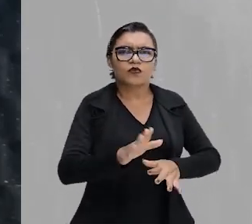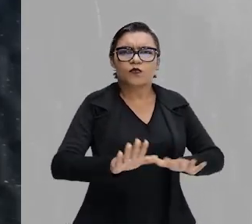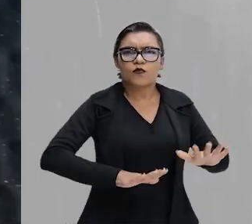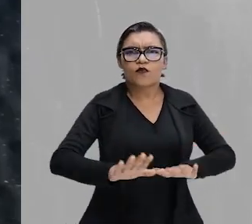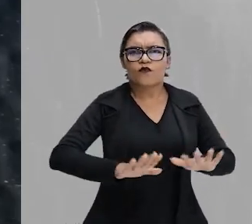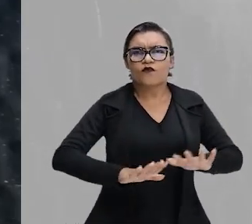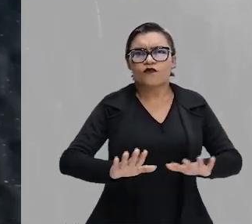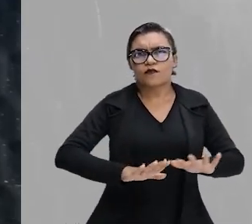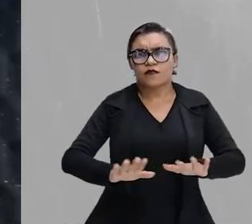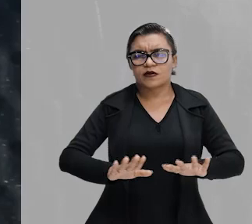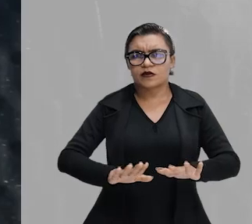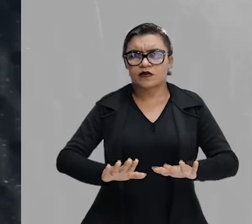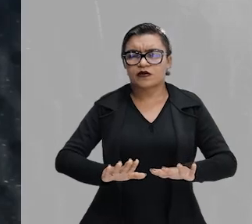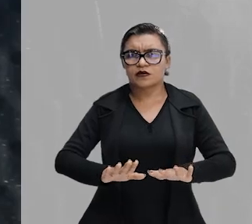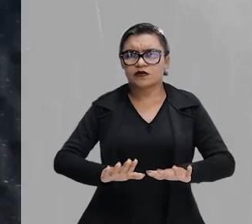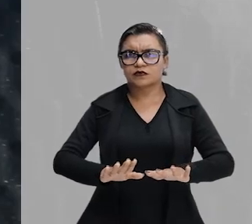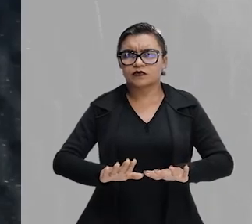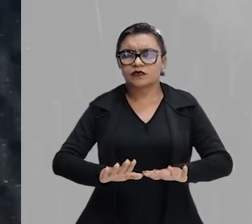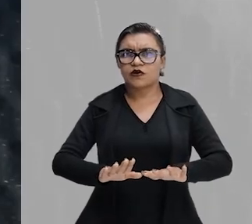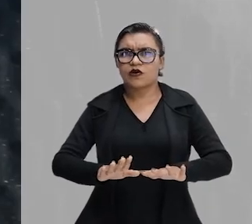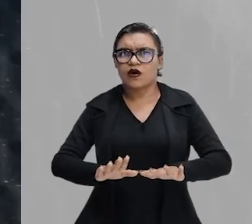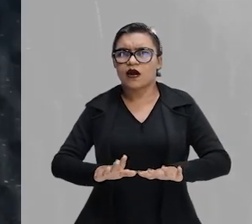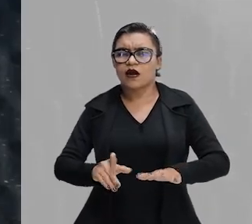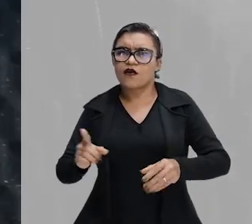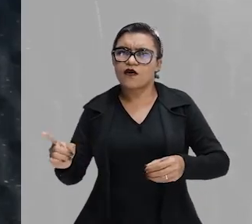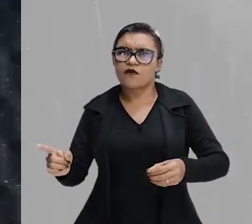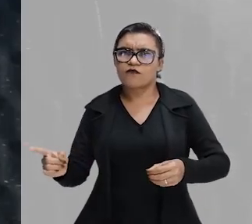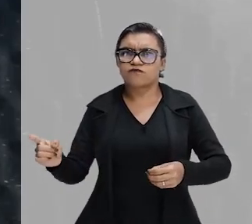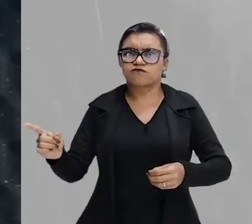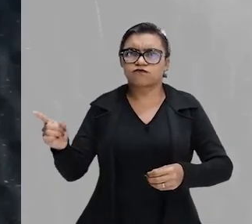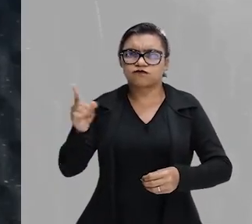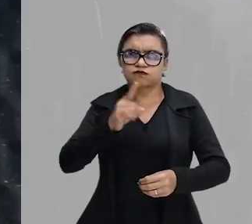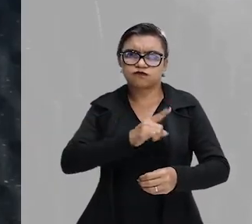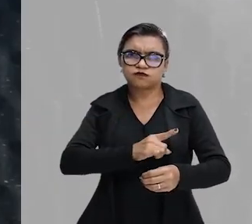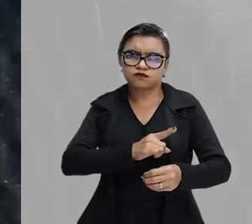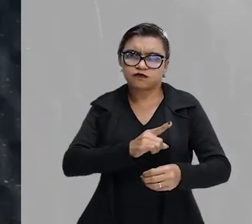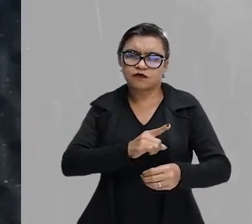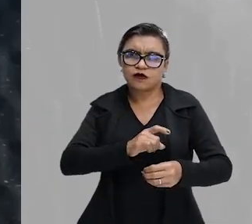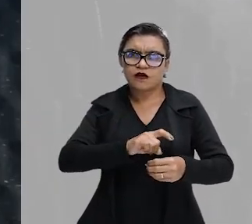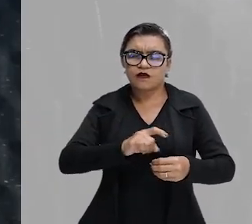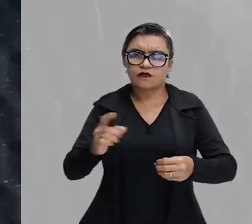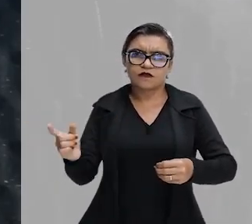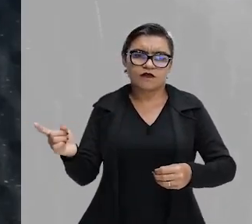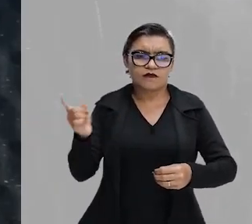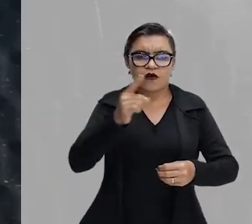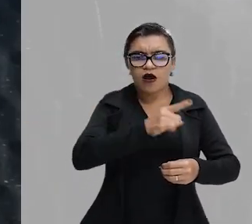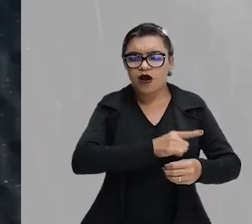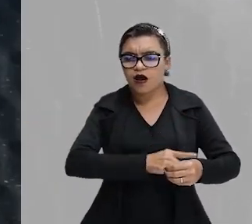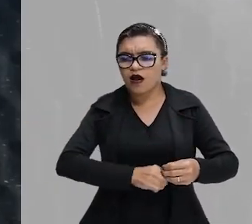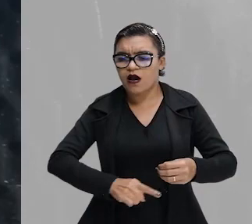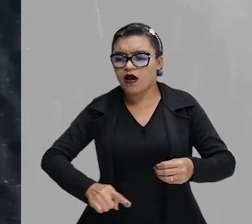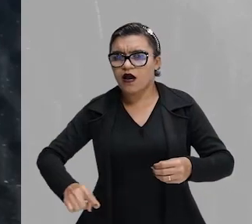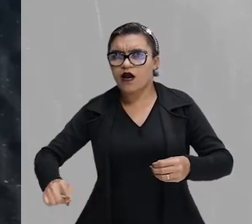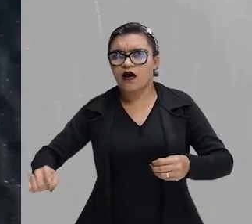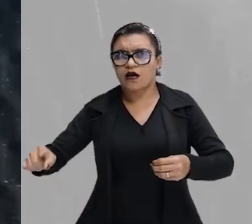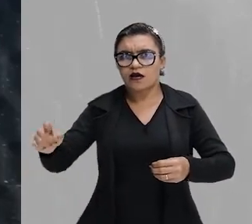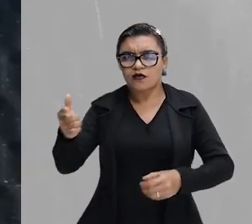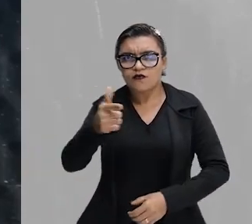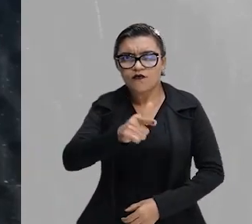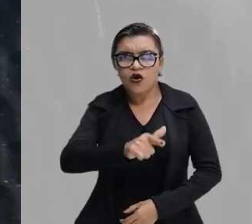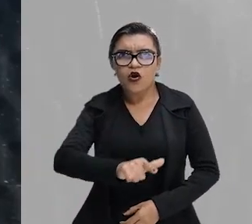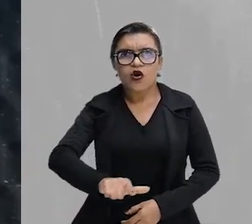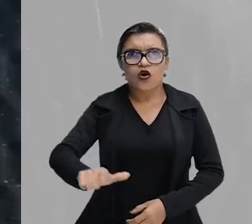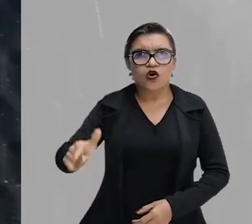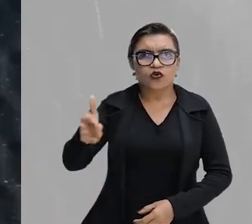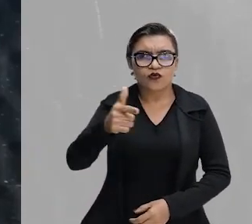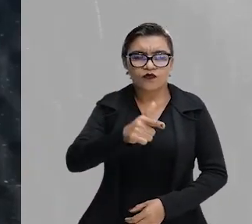o movimento retrógrado, em que esses planetas o movimento deles, eles vão, depois eles retornam fazendo uma espécie de